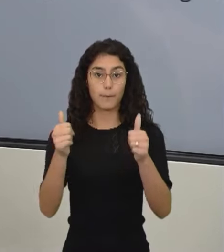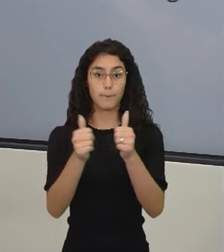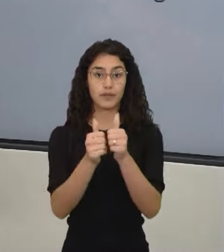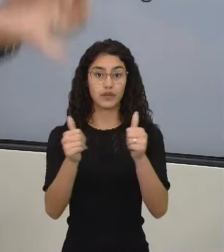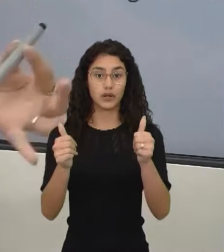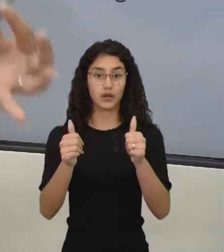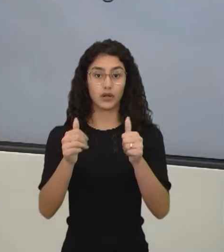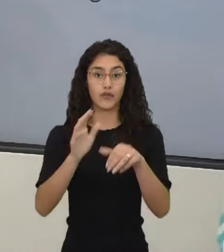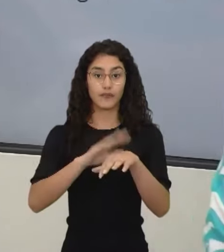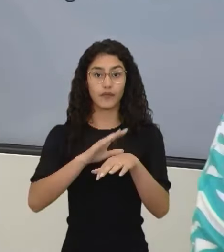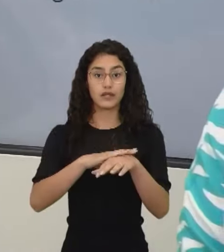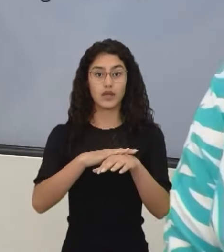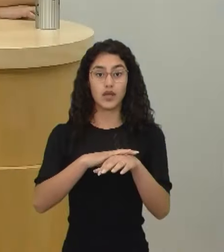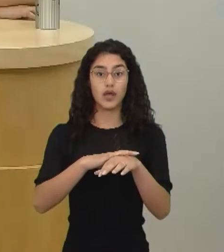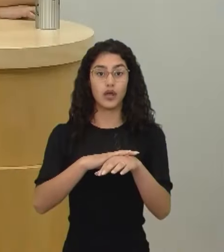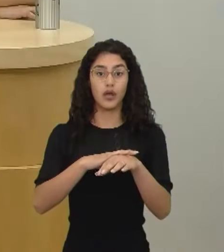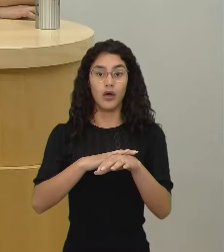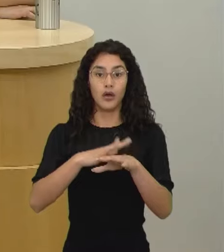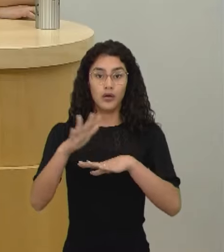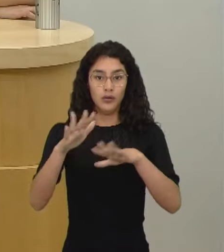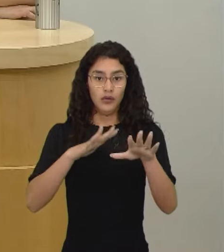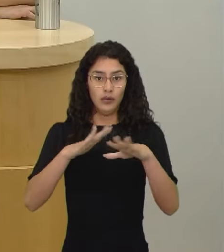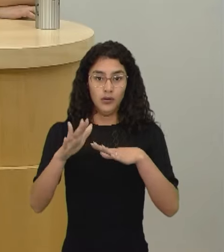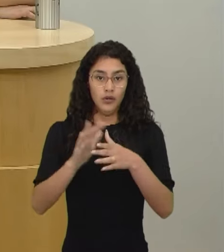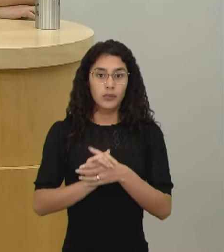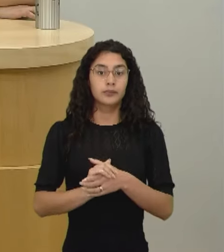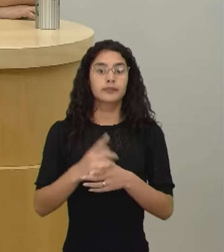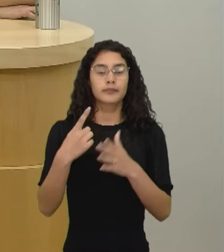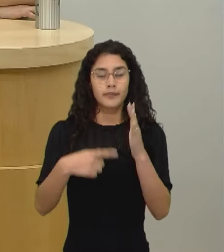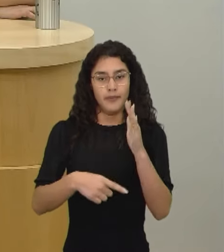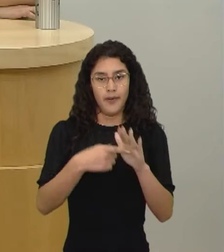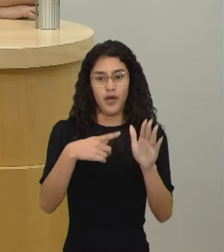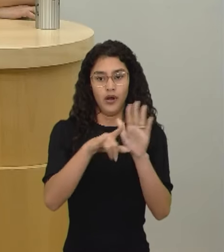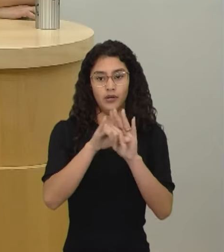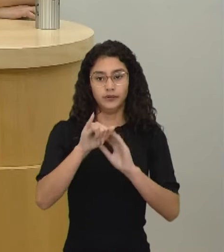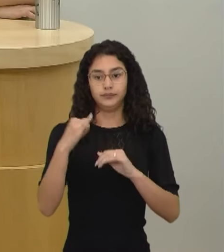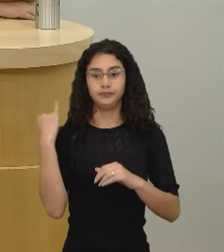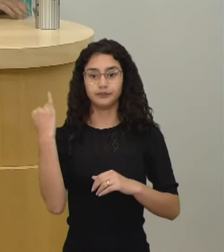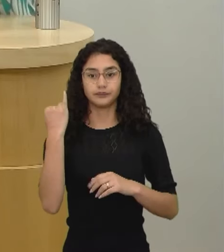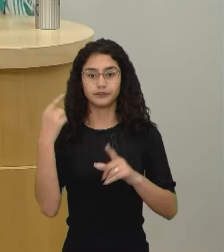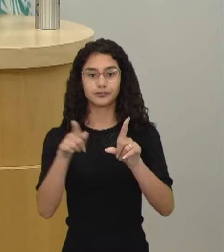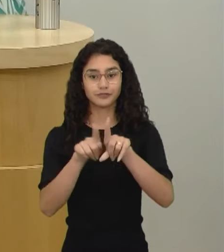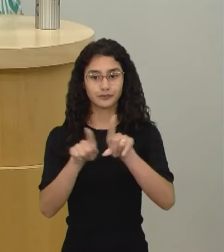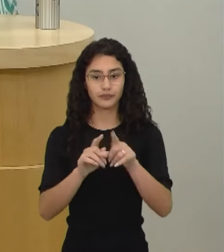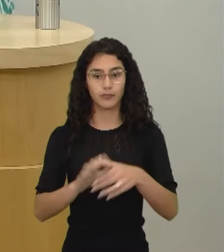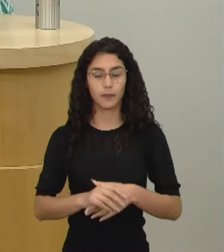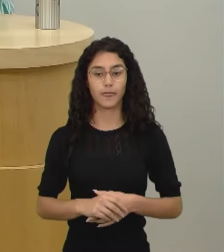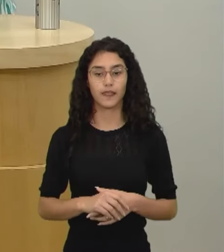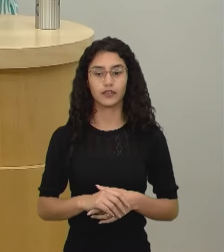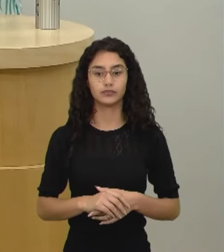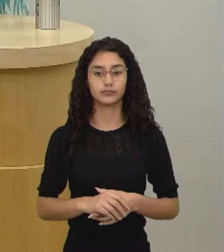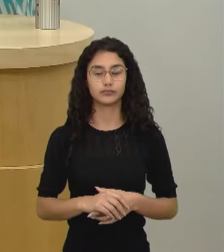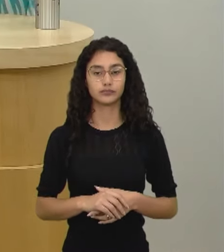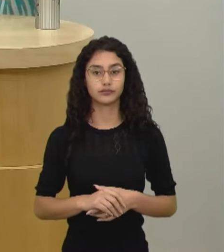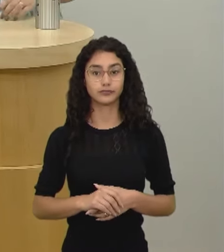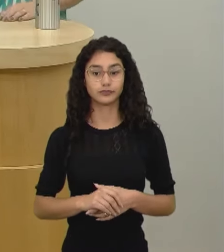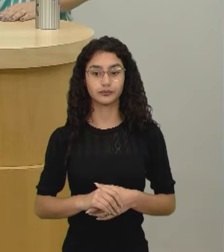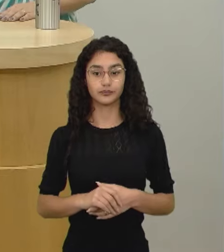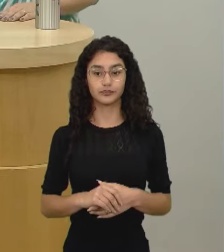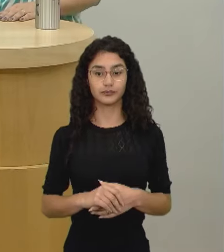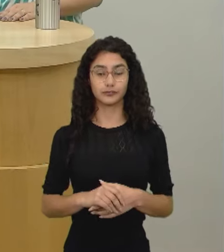bato. Eu vou gerar movimento nessa. Então, a primeira lei de Newton é importante, né? Leandro me sacaneou. O